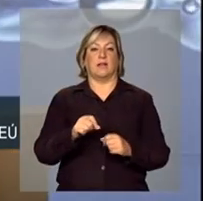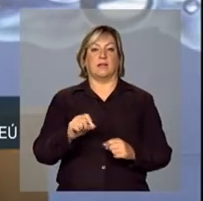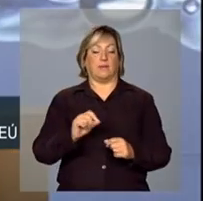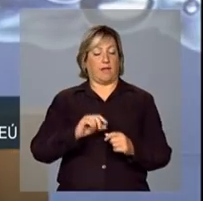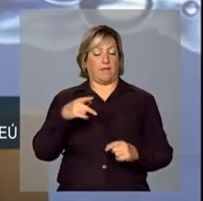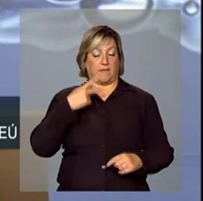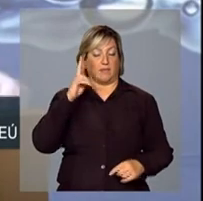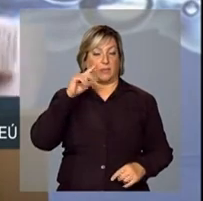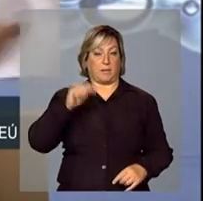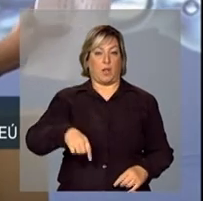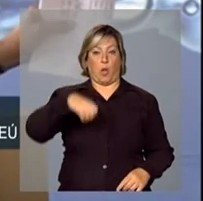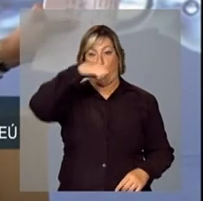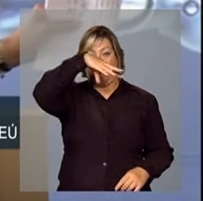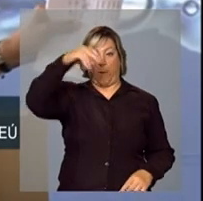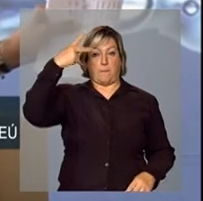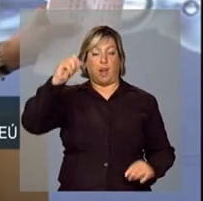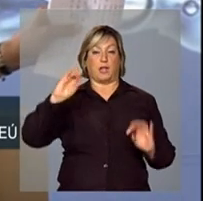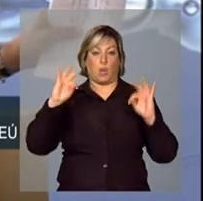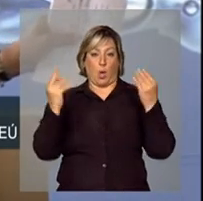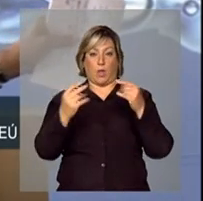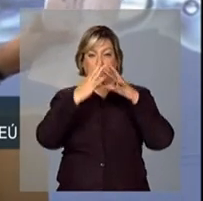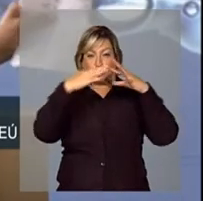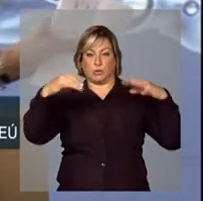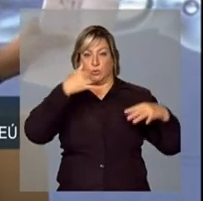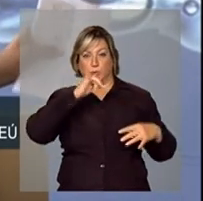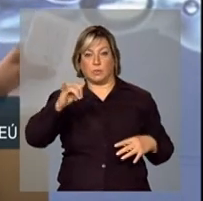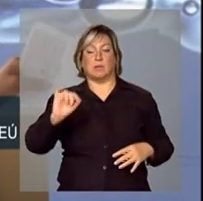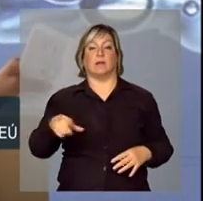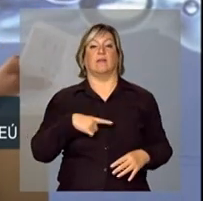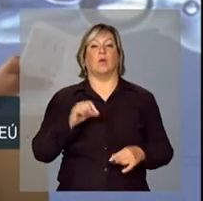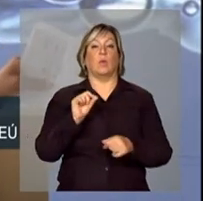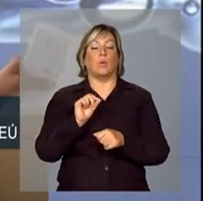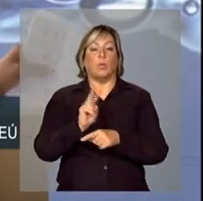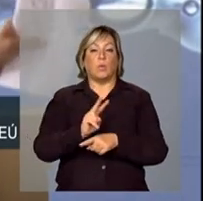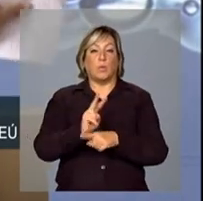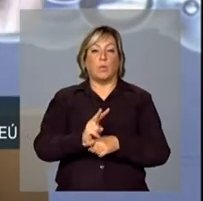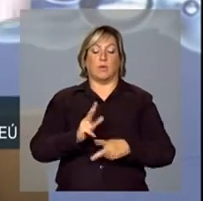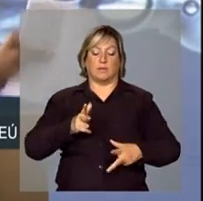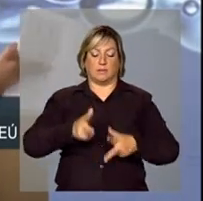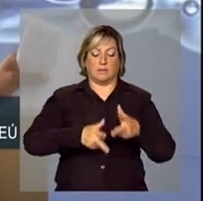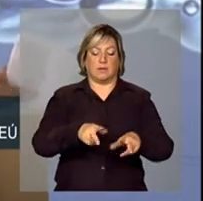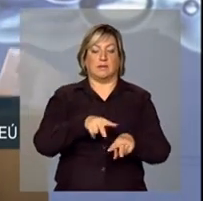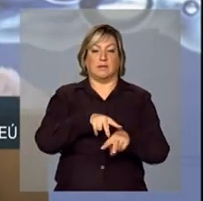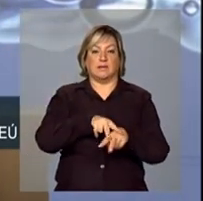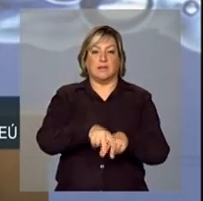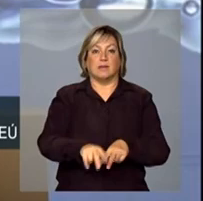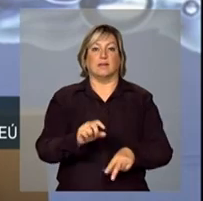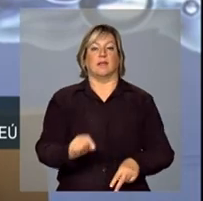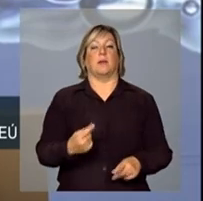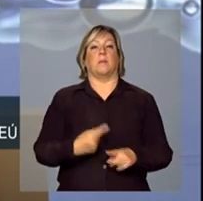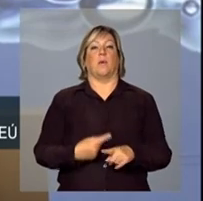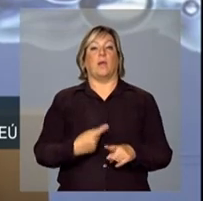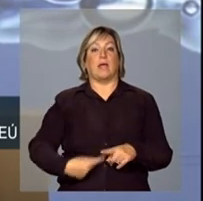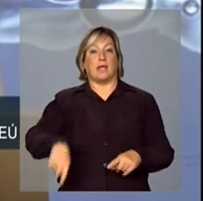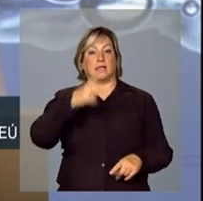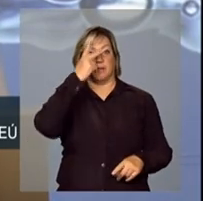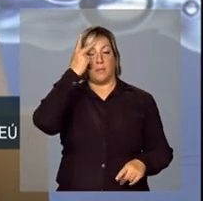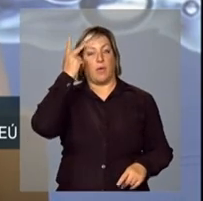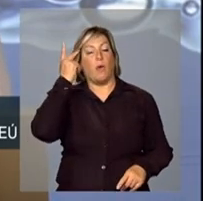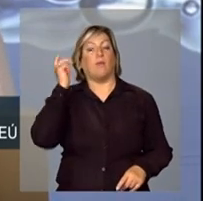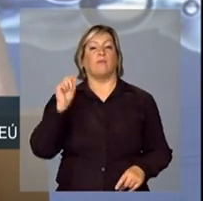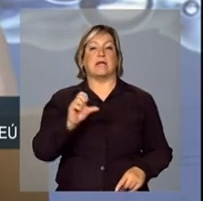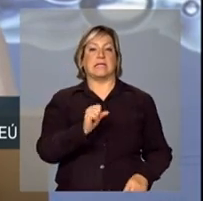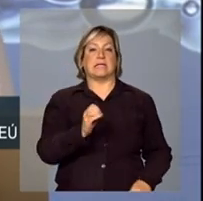Todos, ele disse: cuide da linha férrea, cuide do trem, porque esse povo do